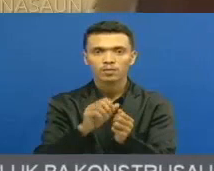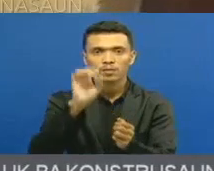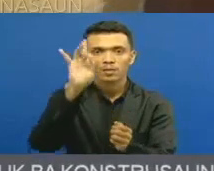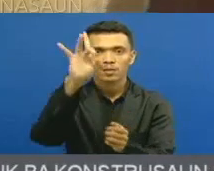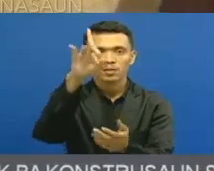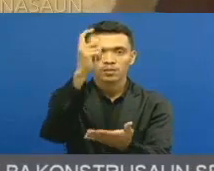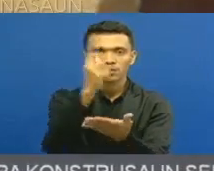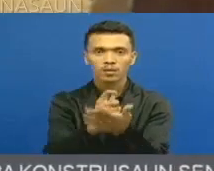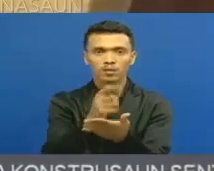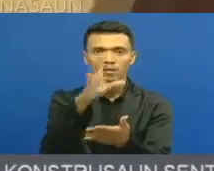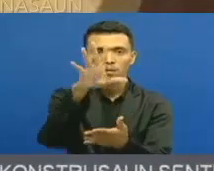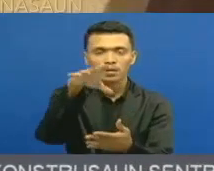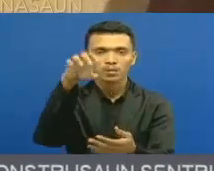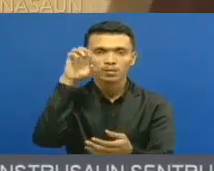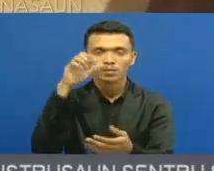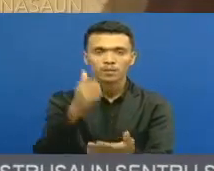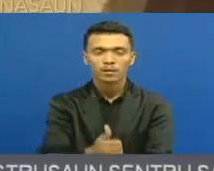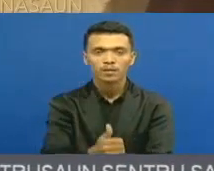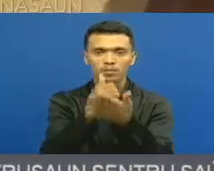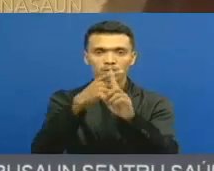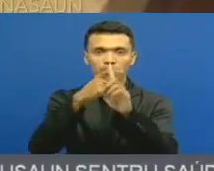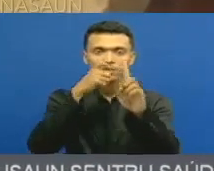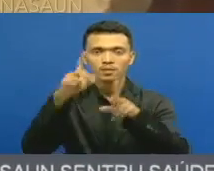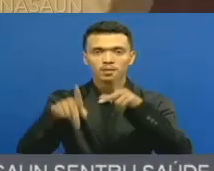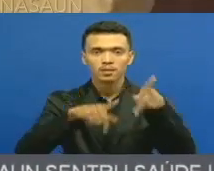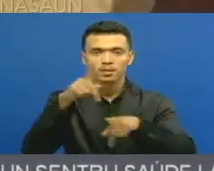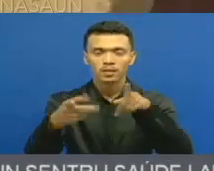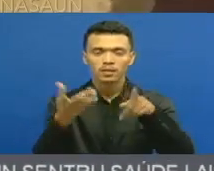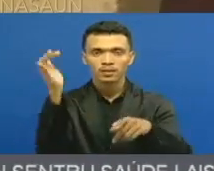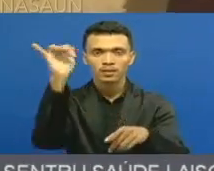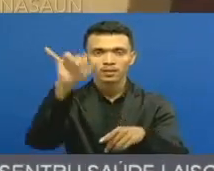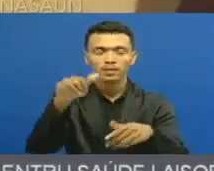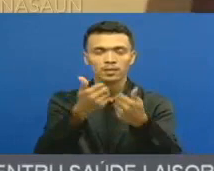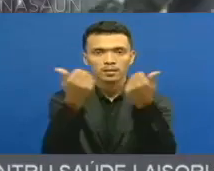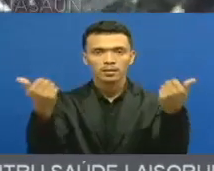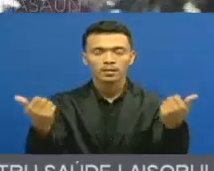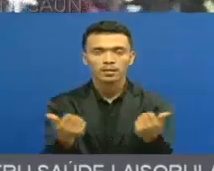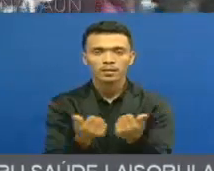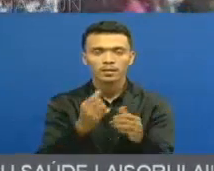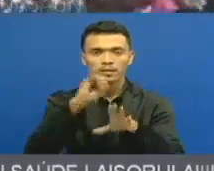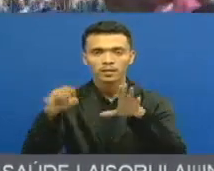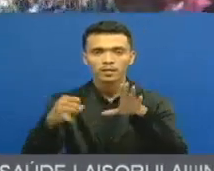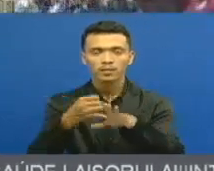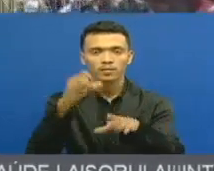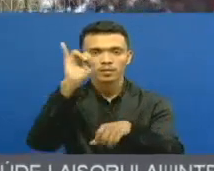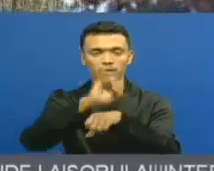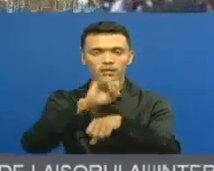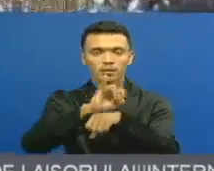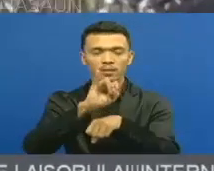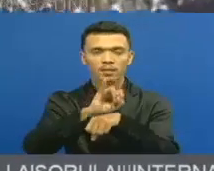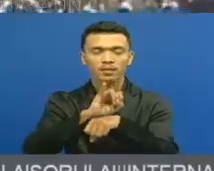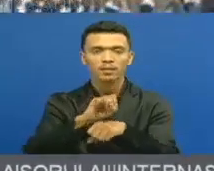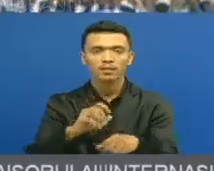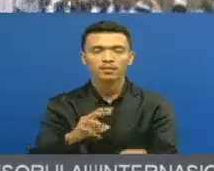ualu atus lima, nebe contribuição usi saranisira, iha aldeia Kirikoli inclui paróquia Imaculada Coração